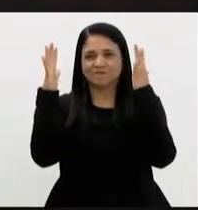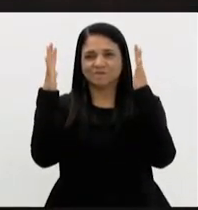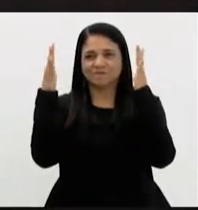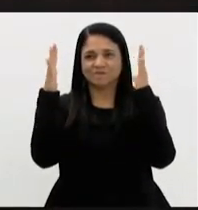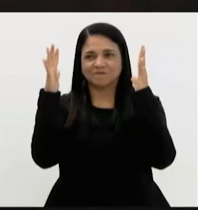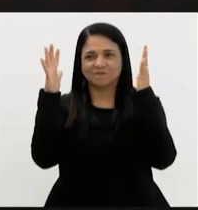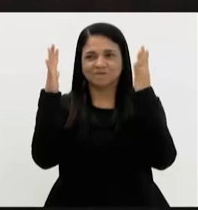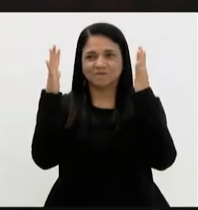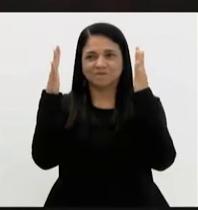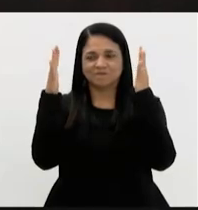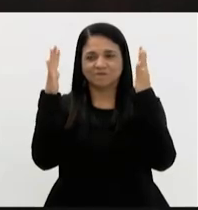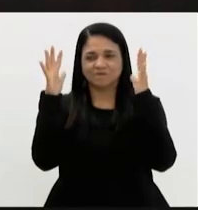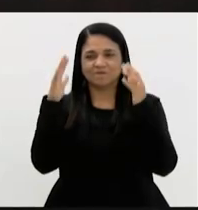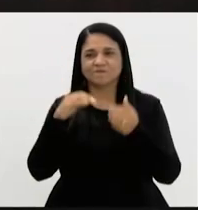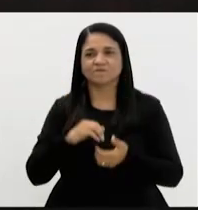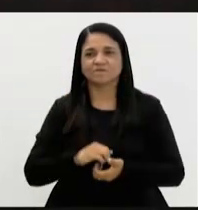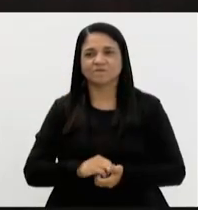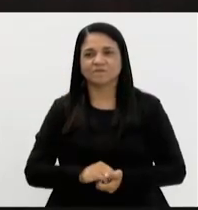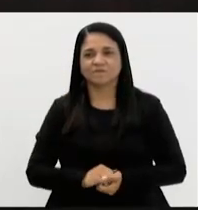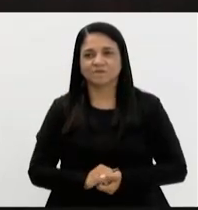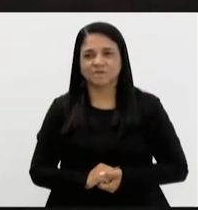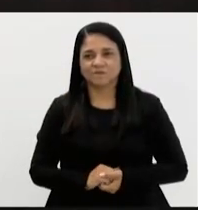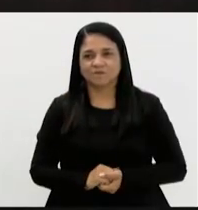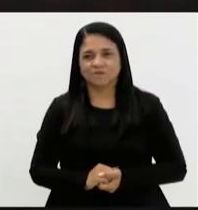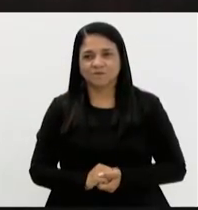todos creio que